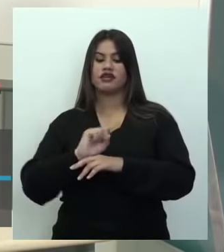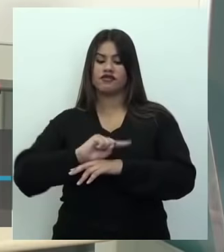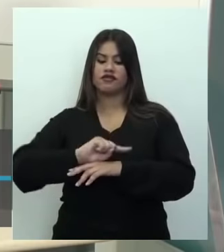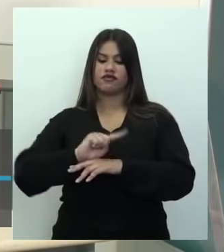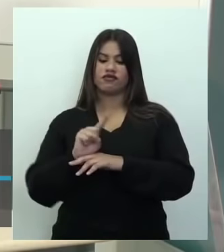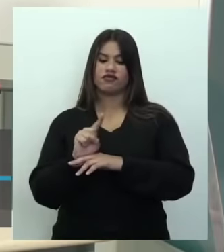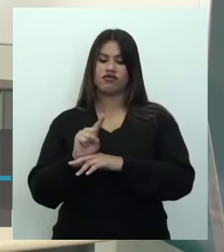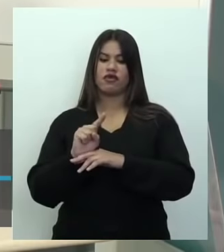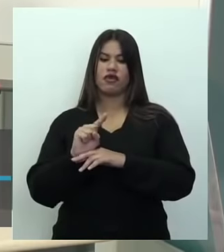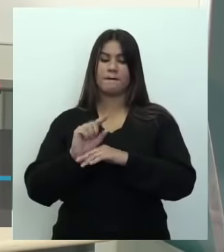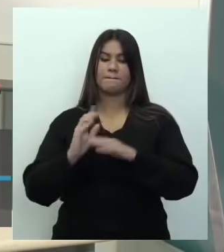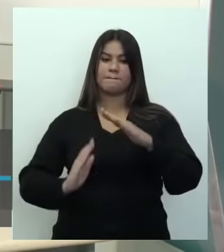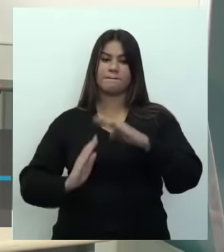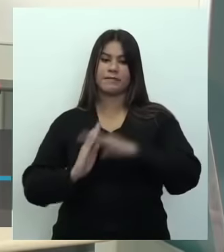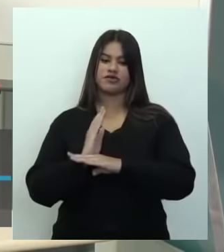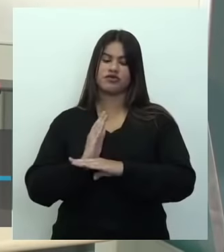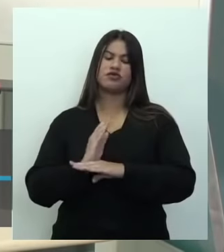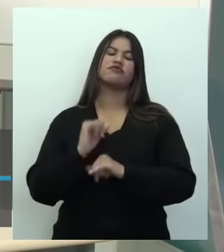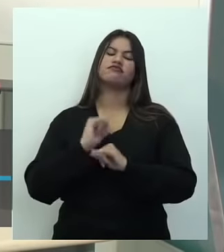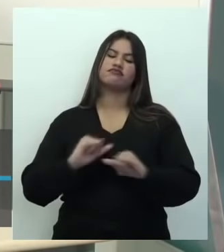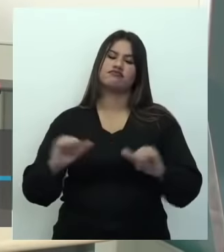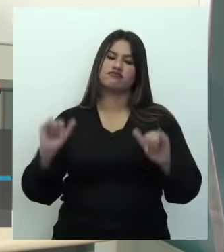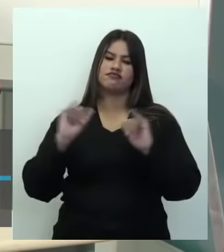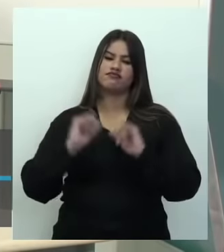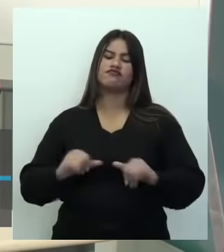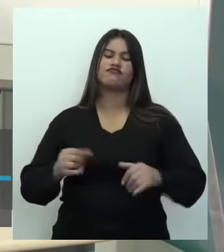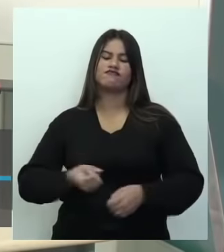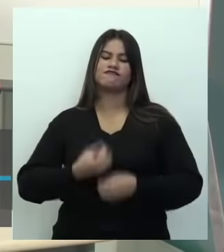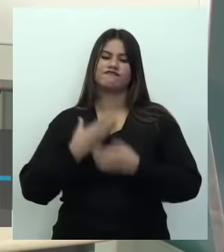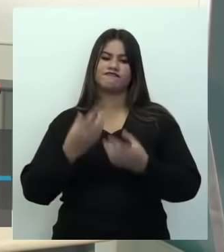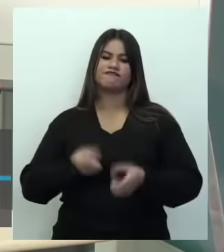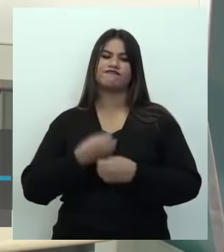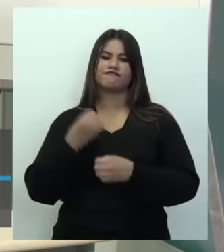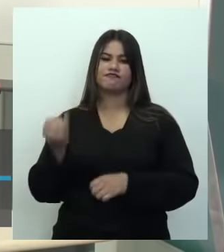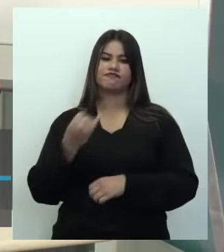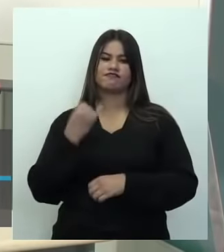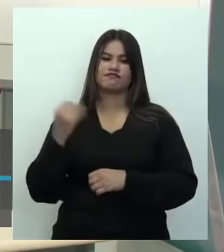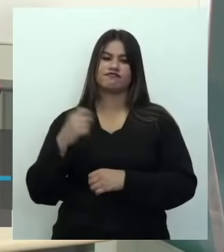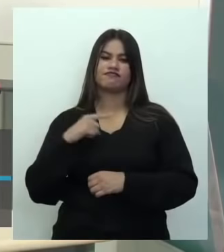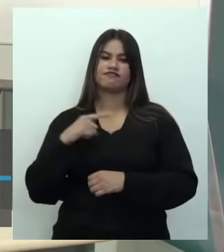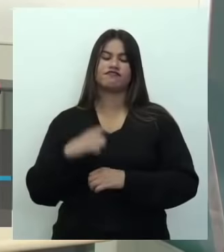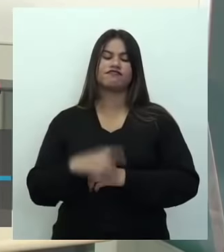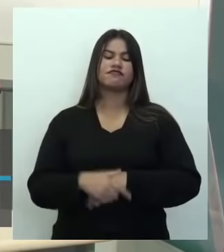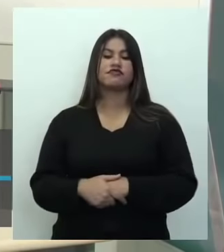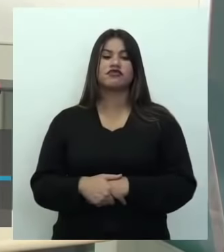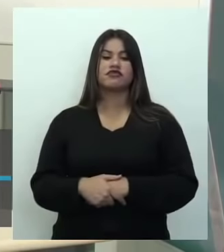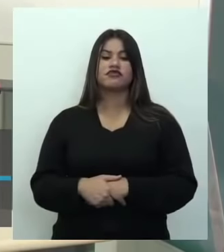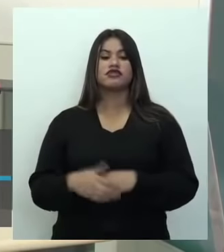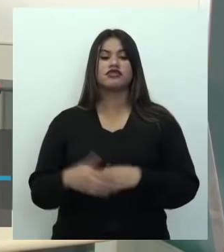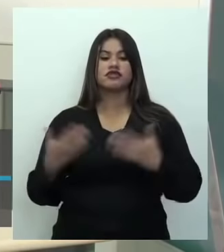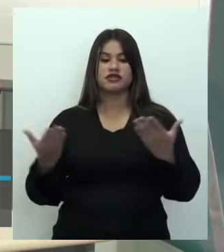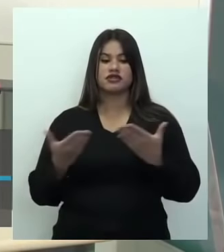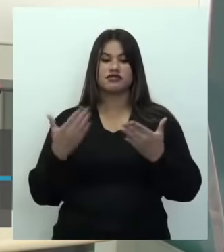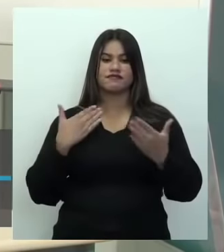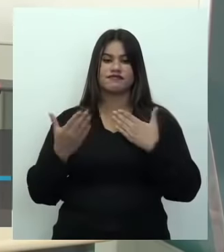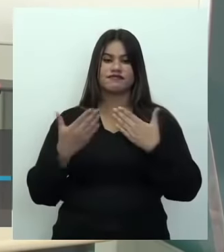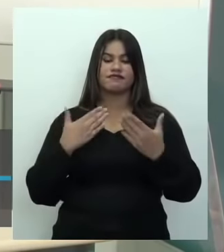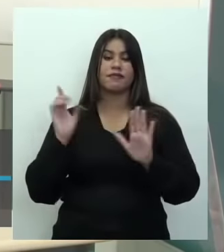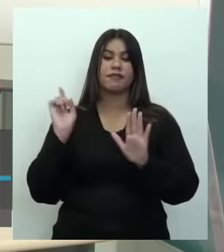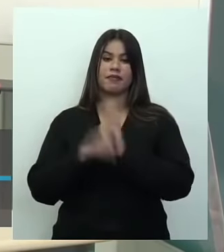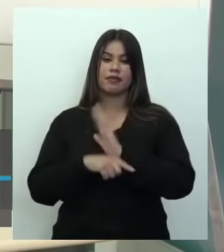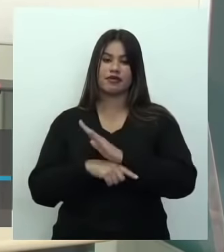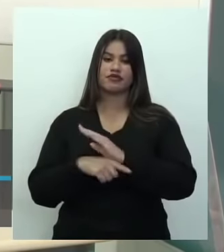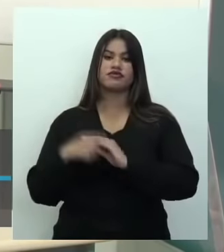aquela via, né? Então, é uma informação muito importante. E aproveitando, né, esse bate-papo que nós estamos tendo aqui, eu queria fazer uma pergunta